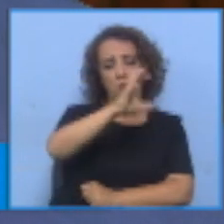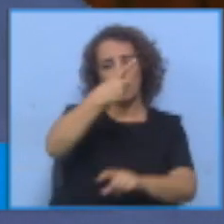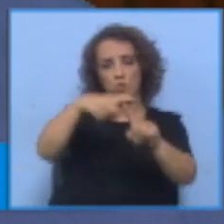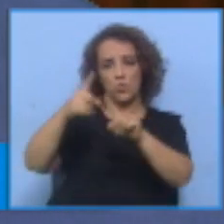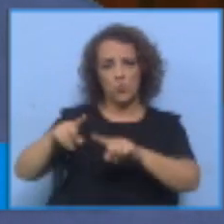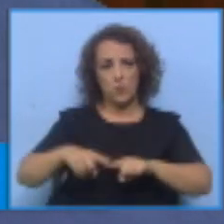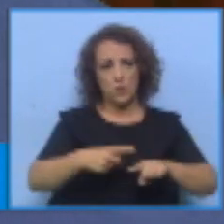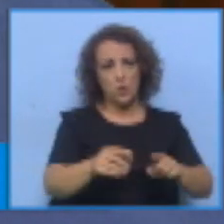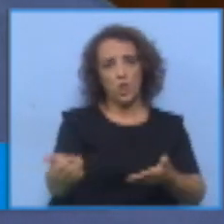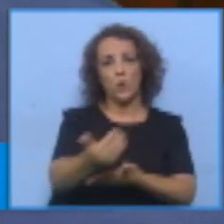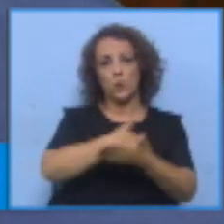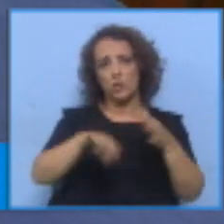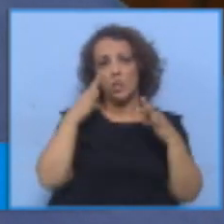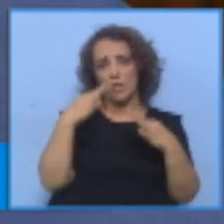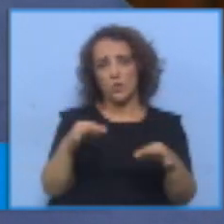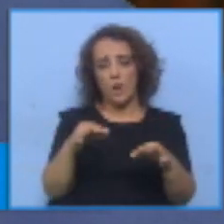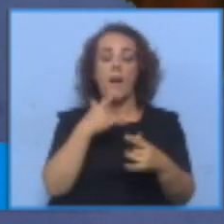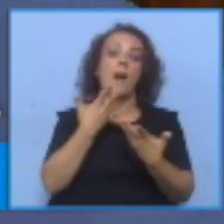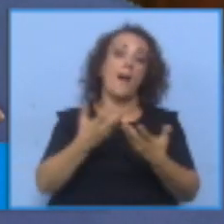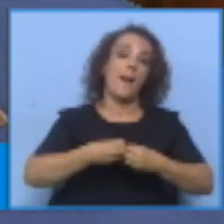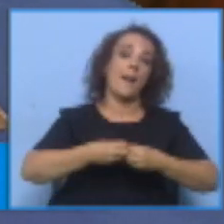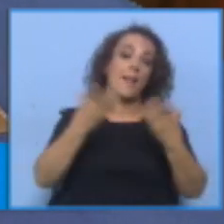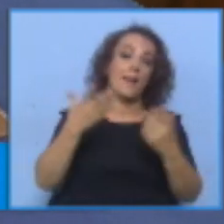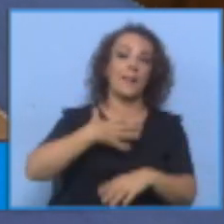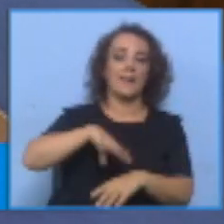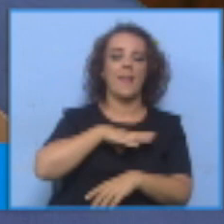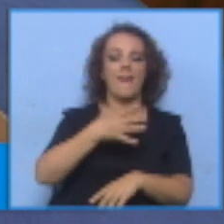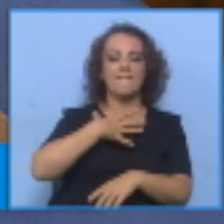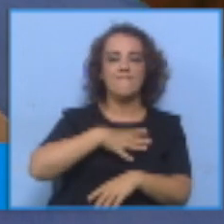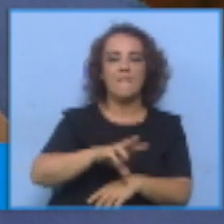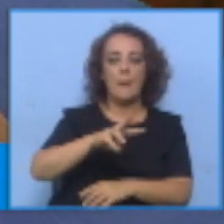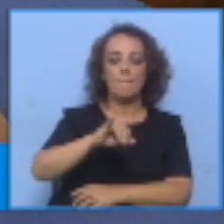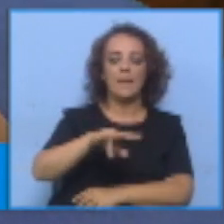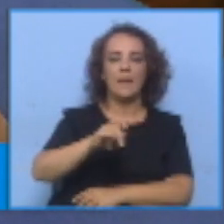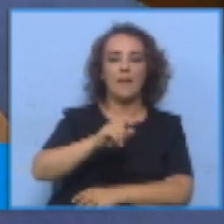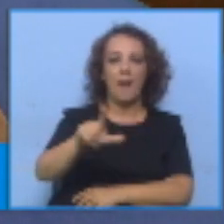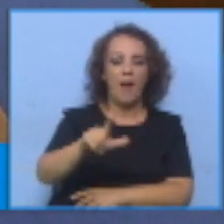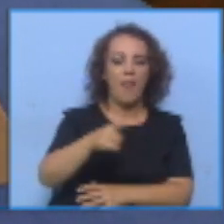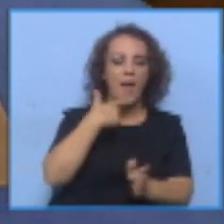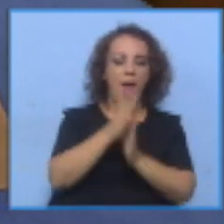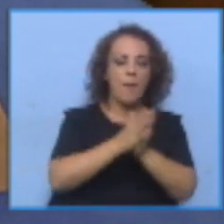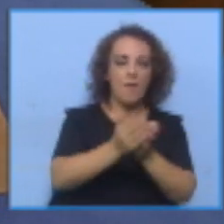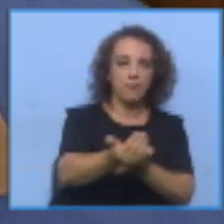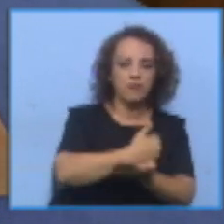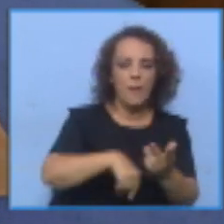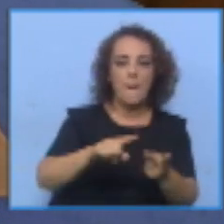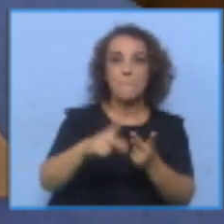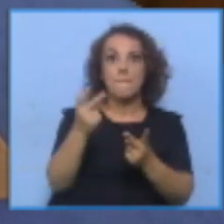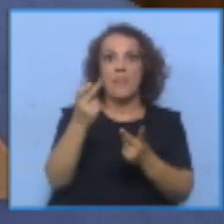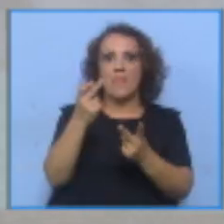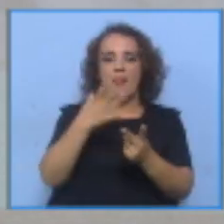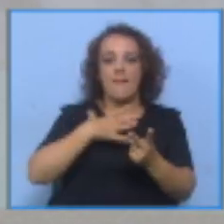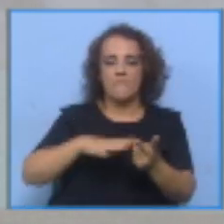Naturais, infelizmente. Então, aí o problema pois queremos extrair os minerais, queremos aproveitar a madeira, destruímos então